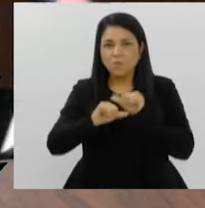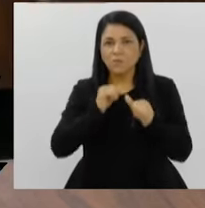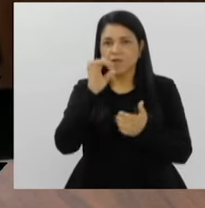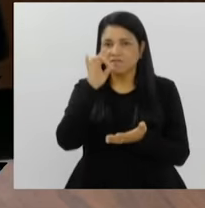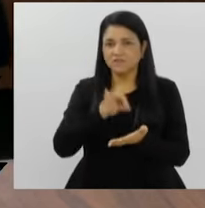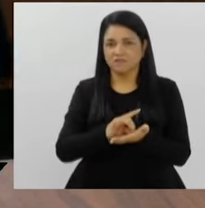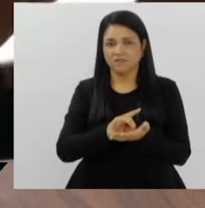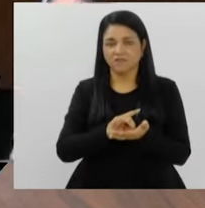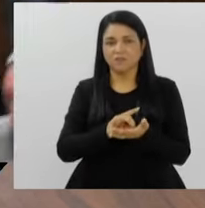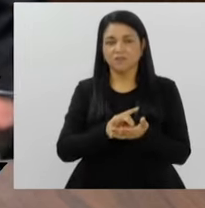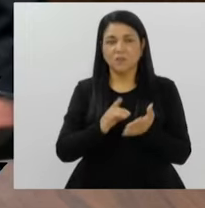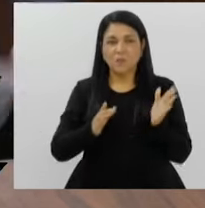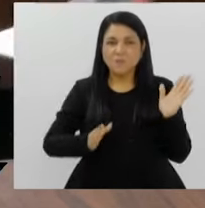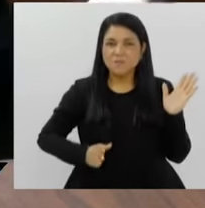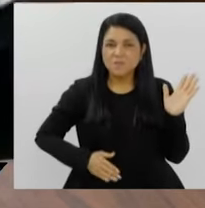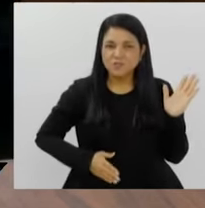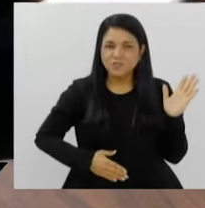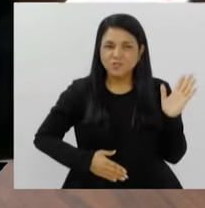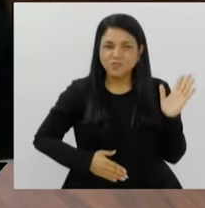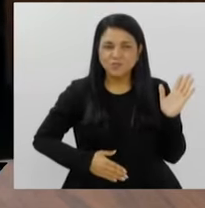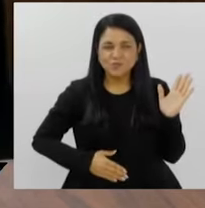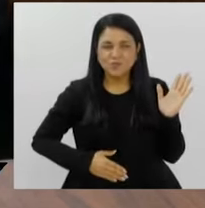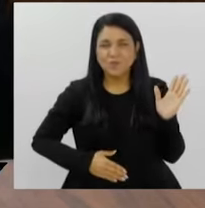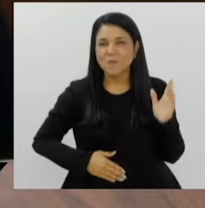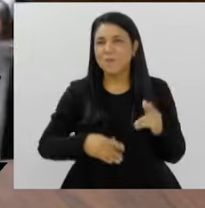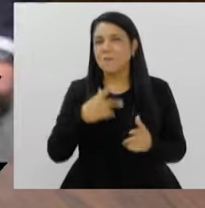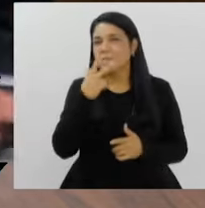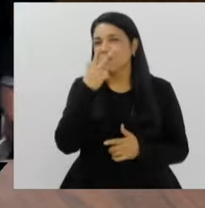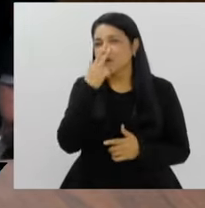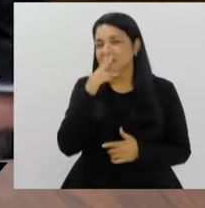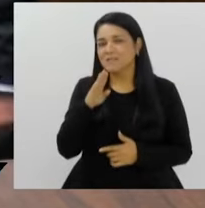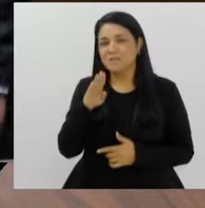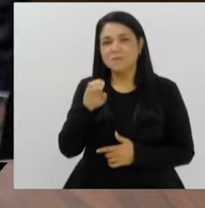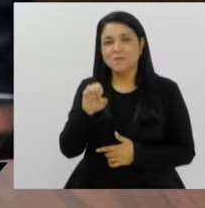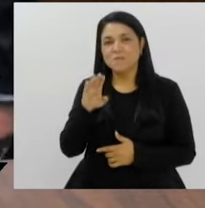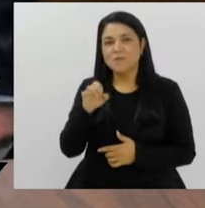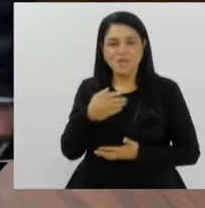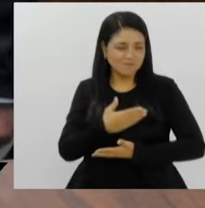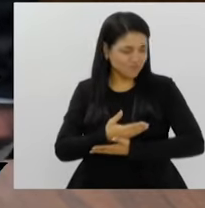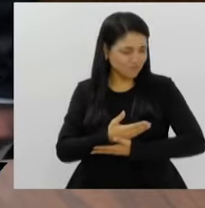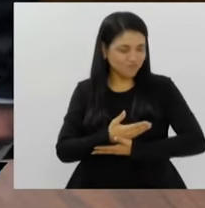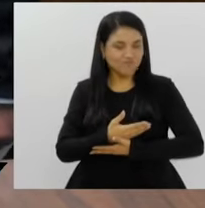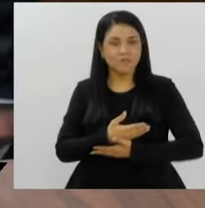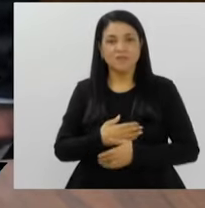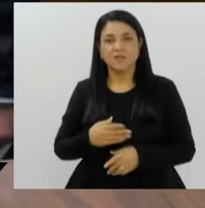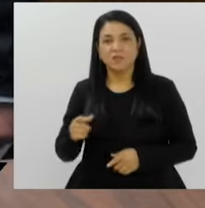tratado como bebê e bebê é tratado como bandido?